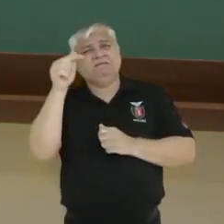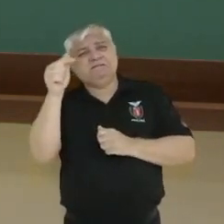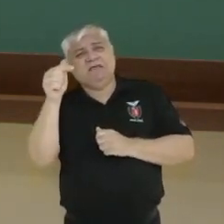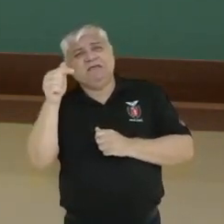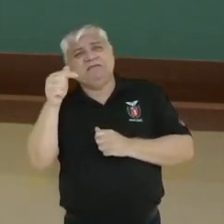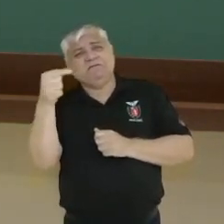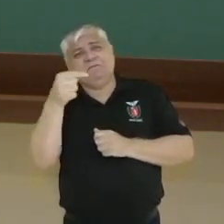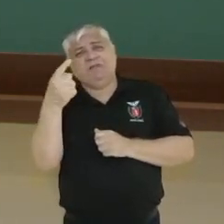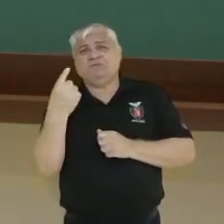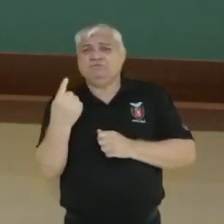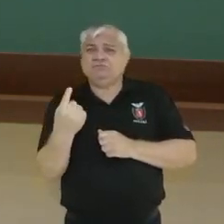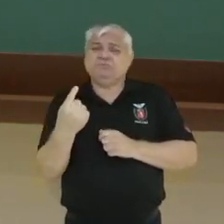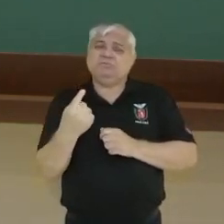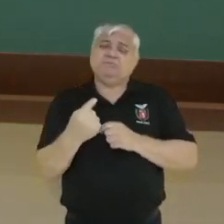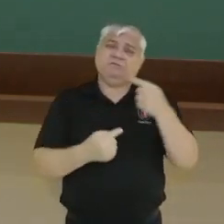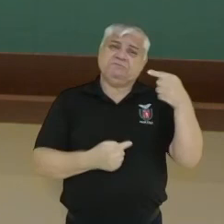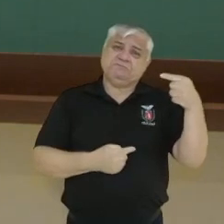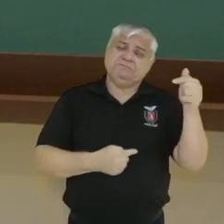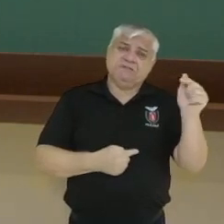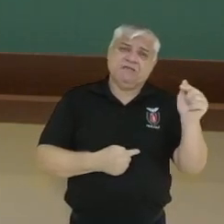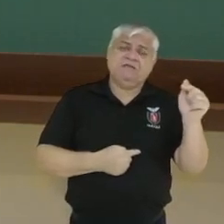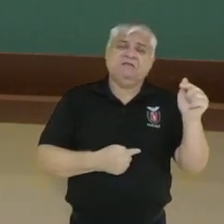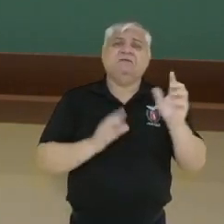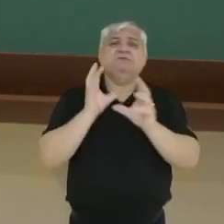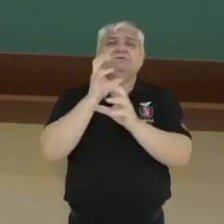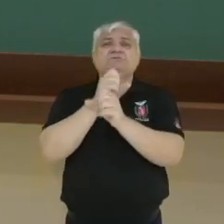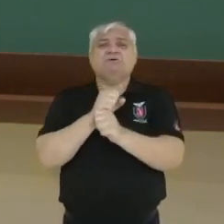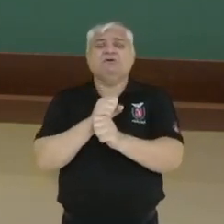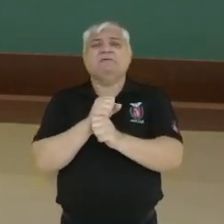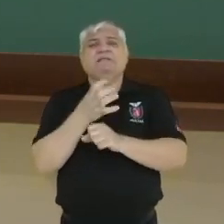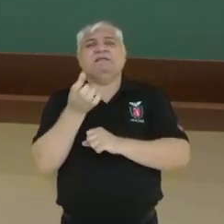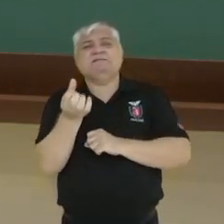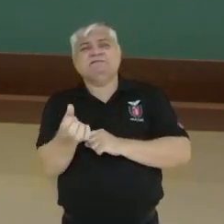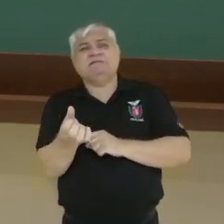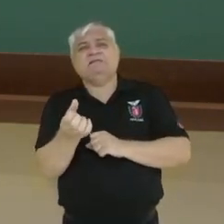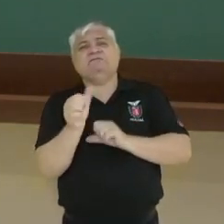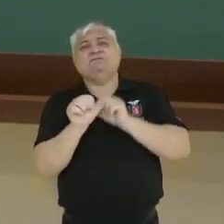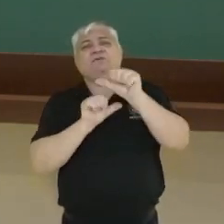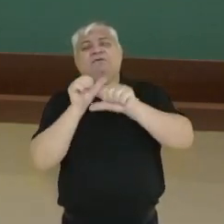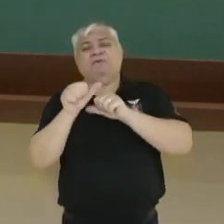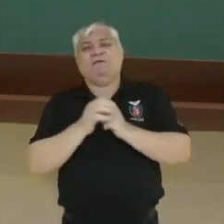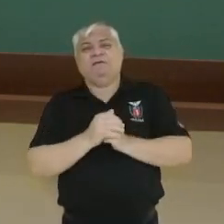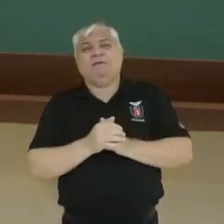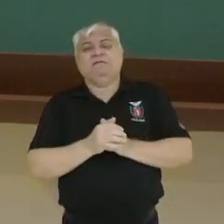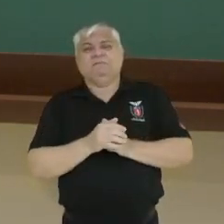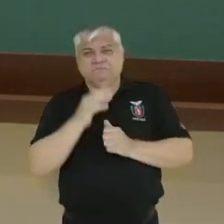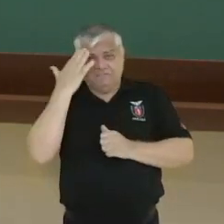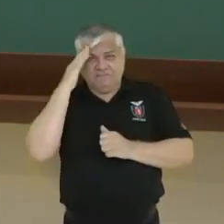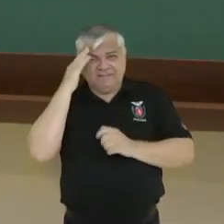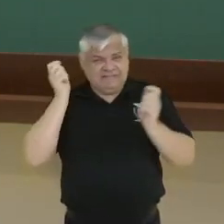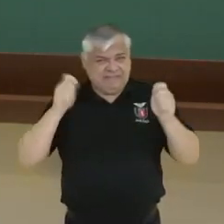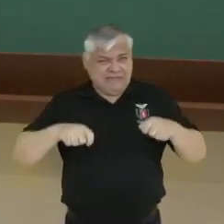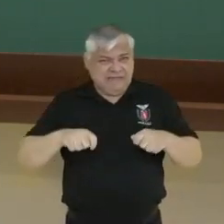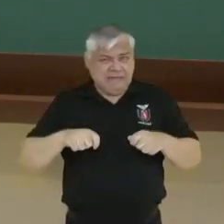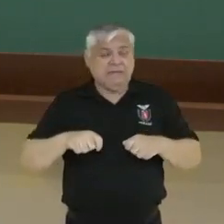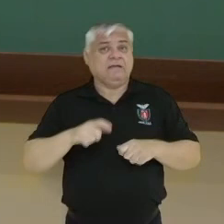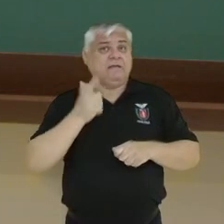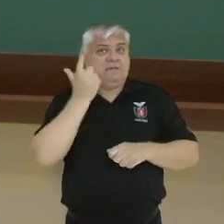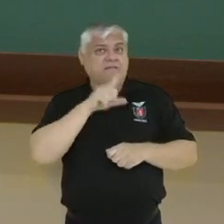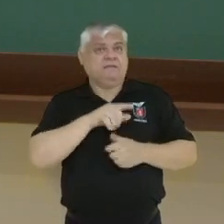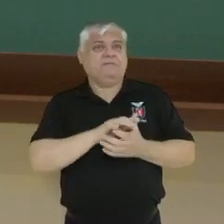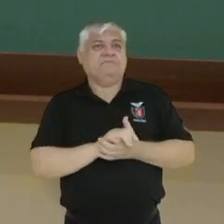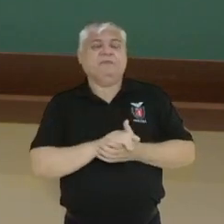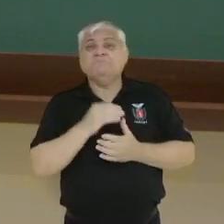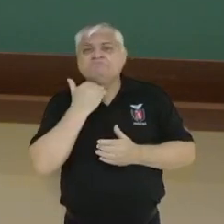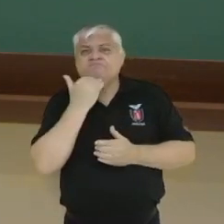menos 1, menos 7. A soma dos dois, 6 com sinal trocado. Quem consegue já fazer isso, ganha tempo. Quem